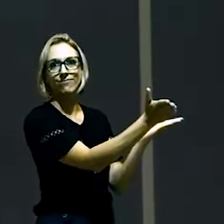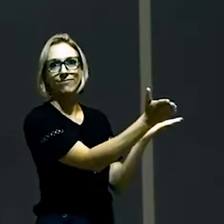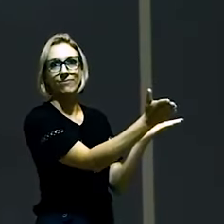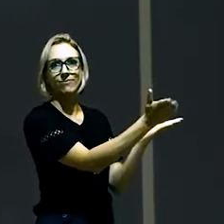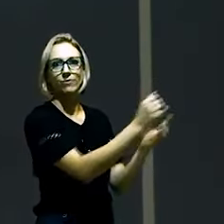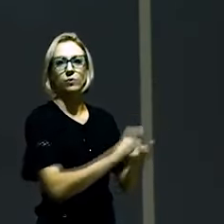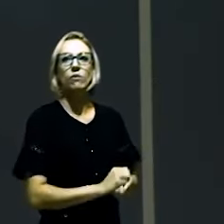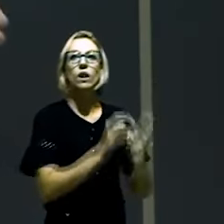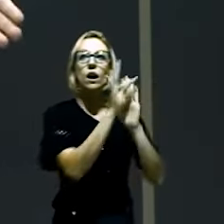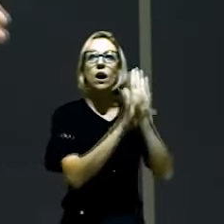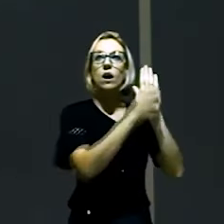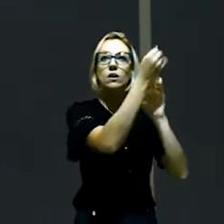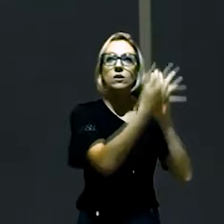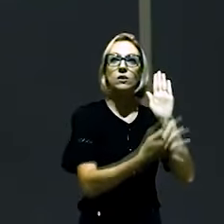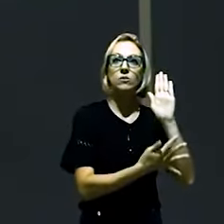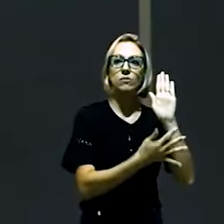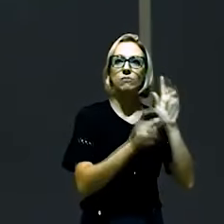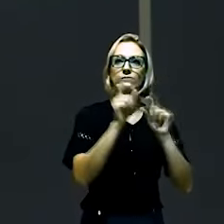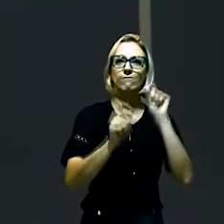E o texto diz que Salomão entra.